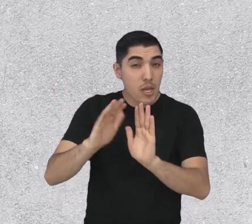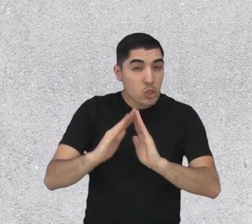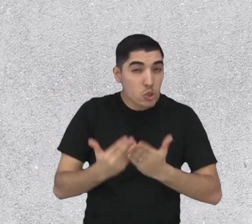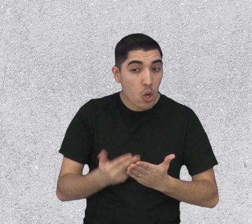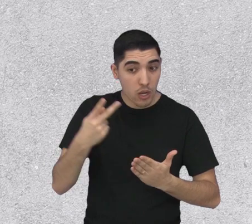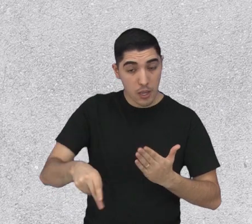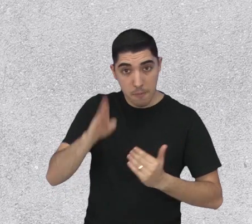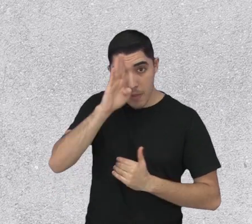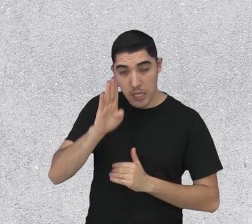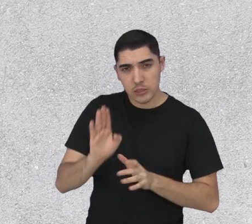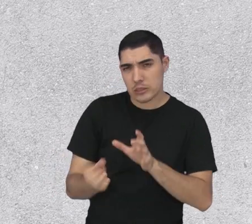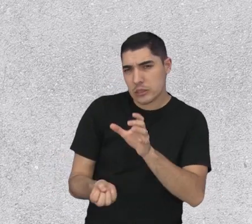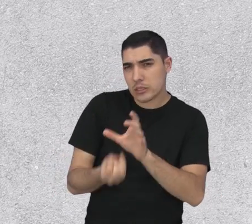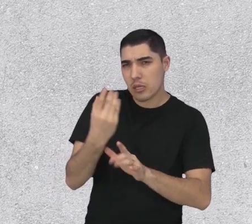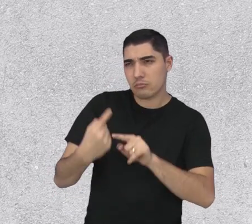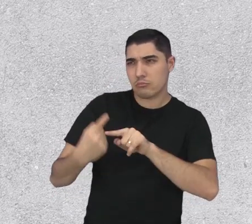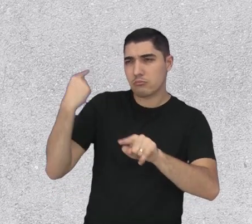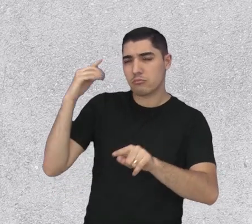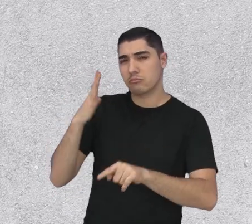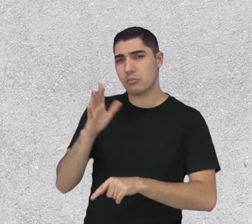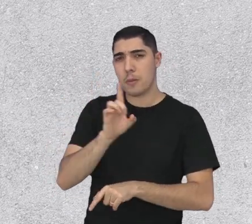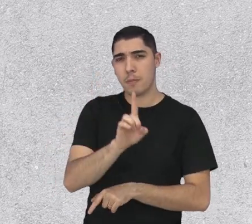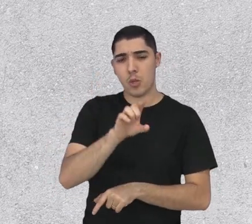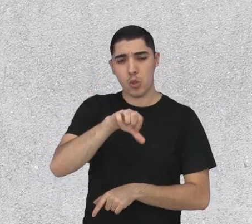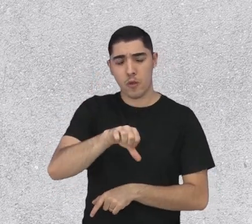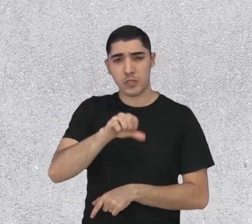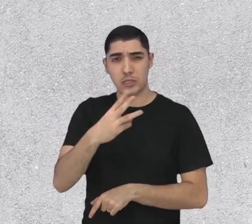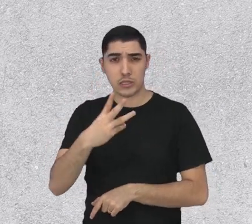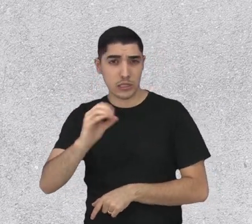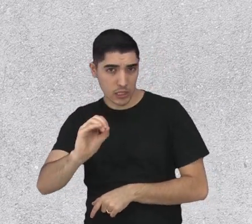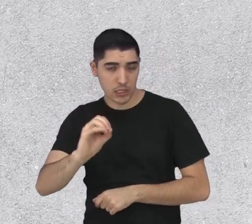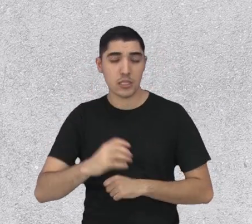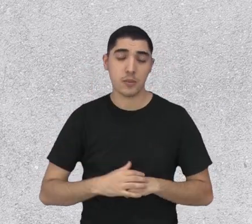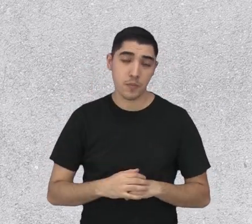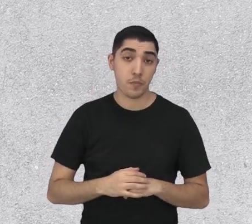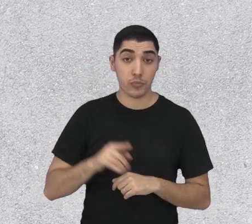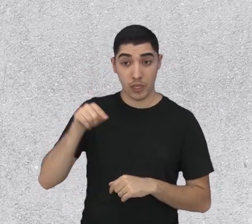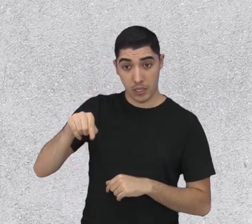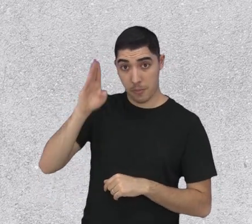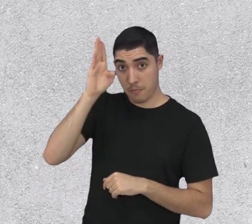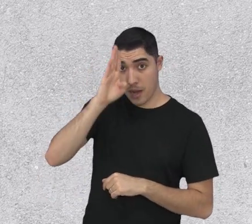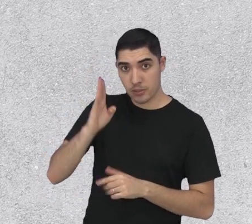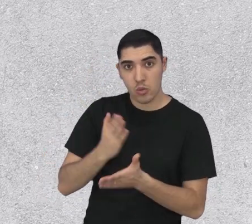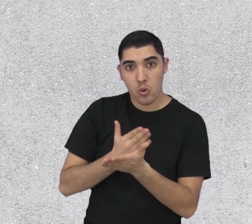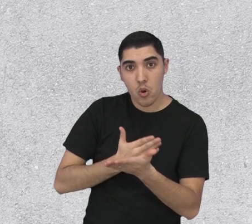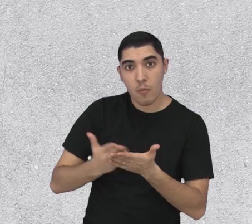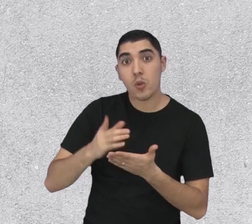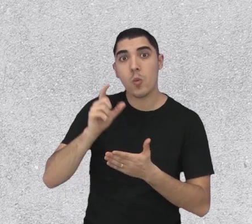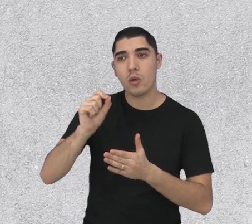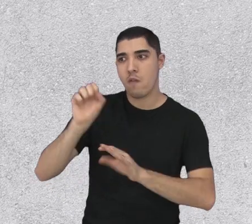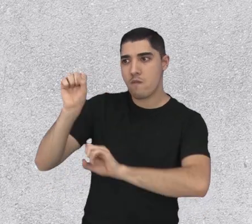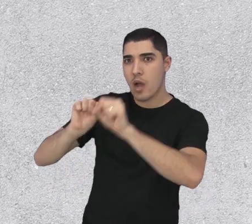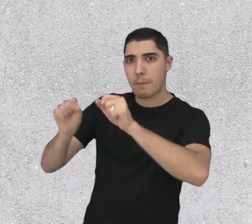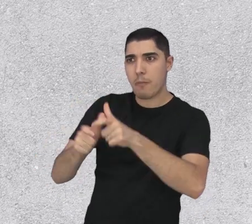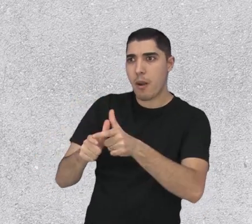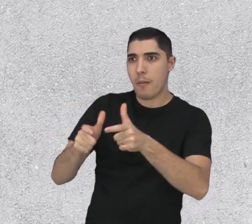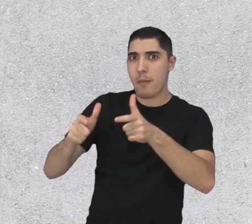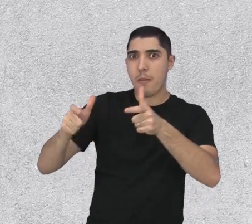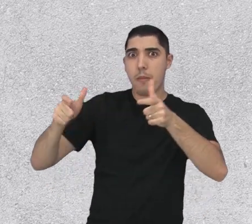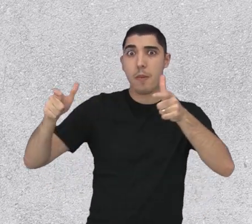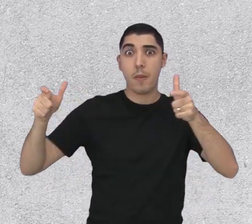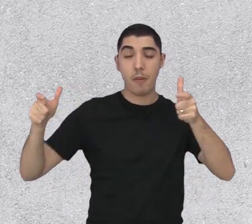primeiras escolas de serviço social no Brasil surgiram lá no final da década de 1930, quando o país sofreu um boom no processo